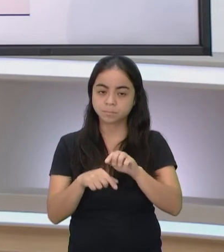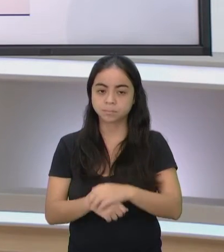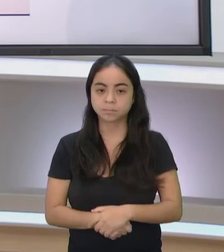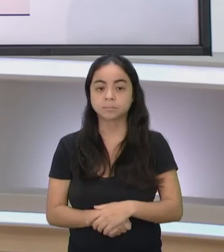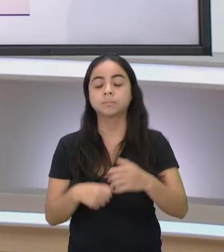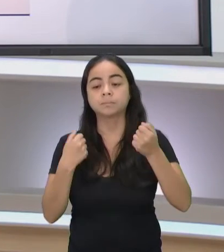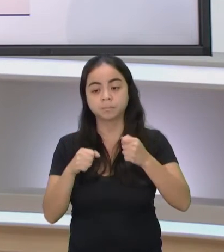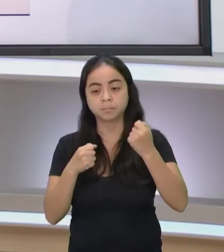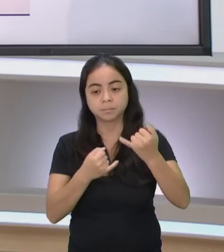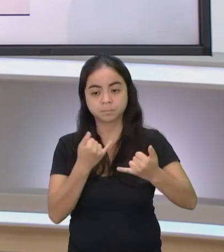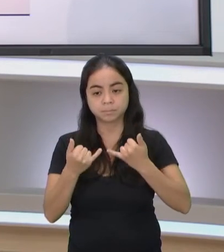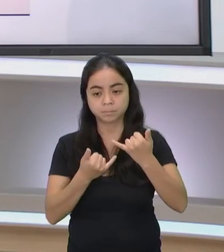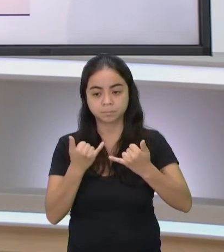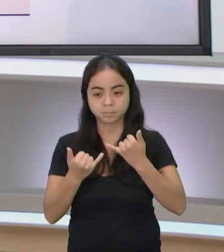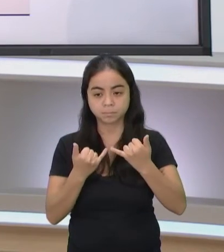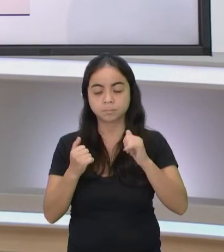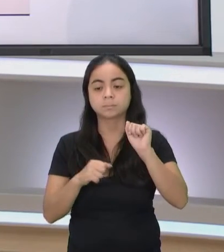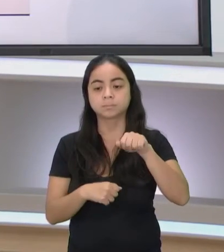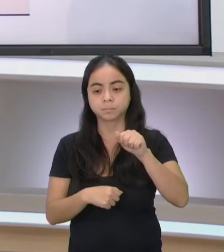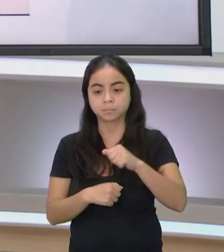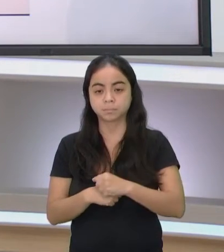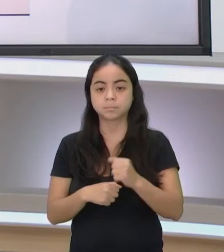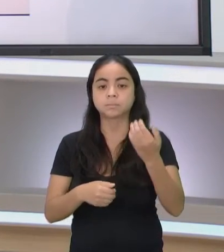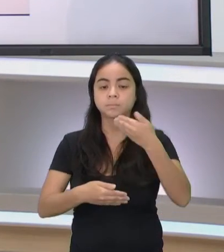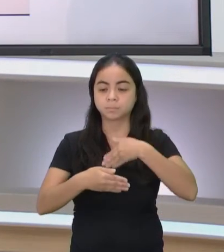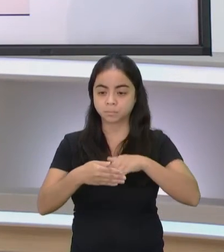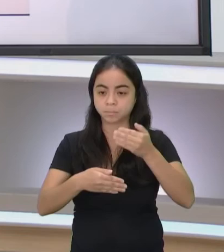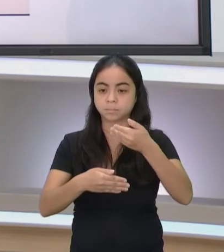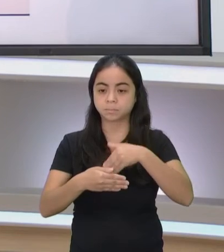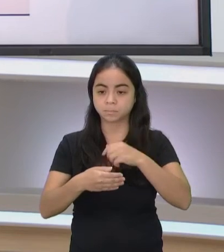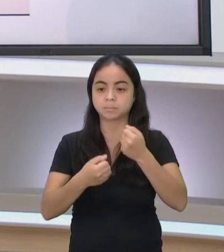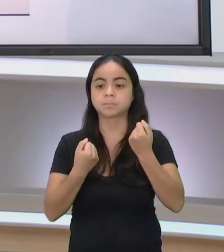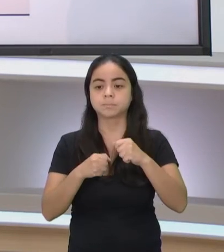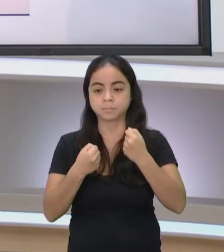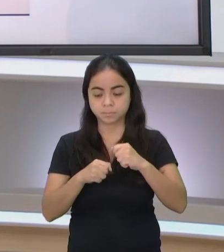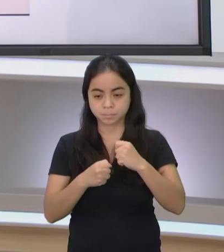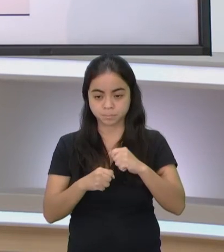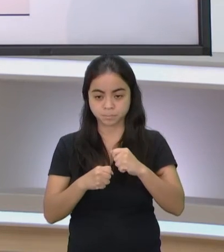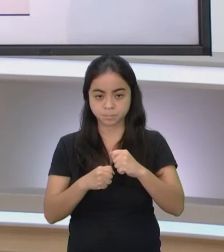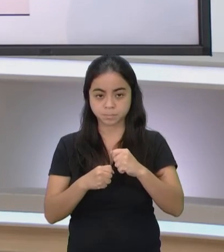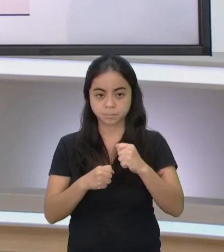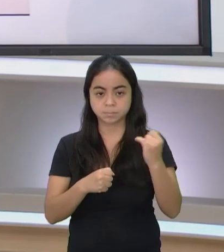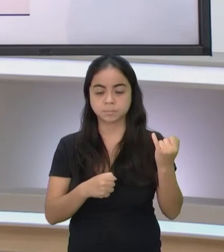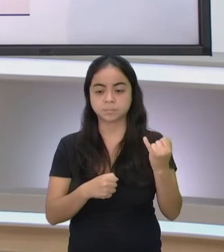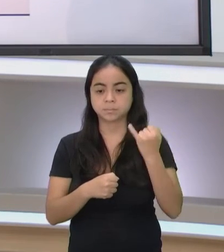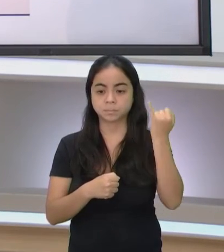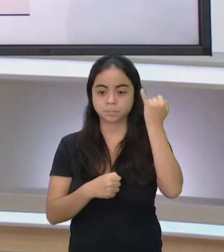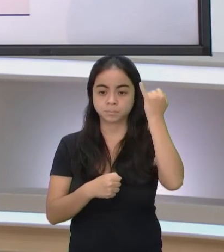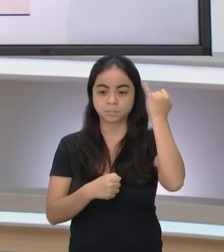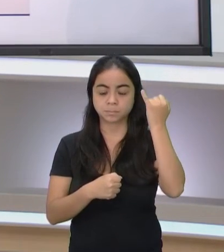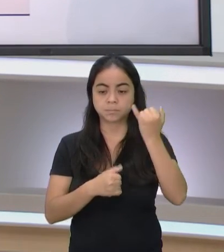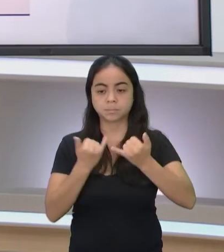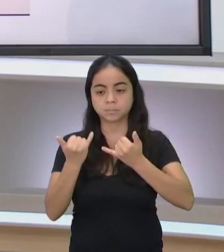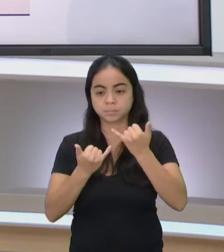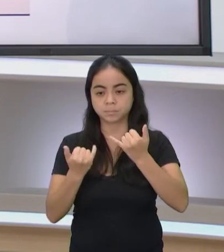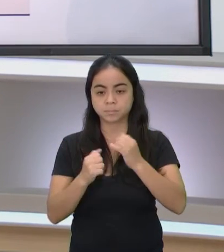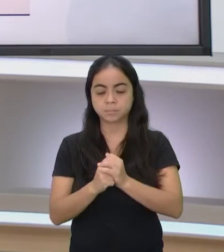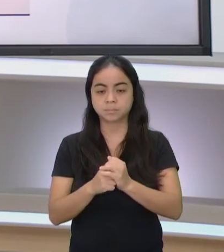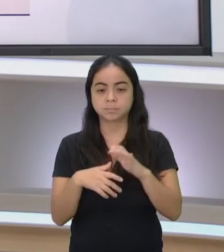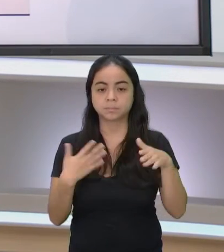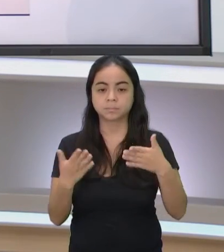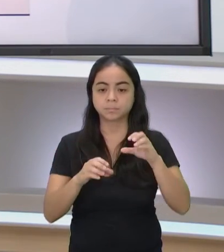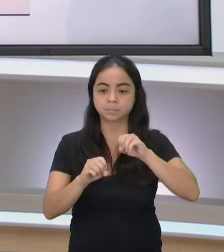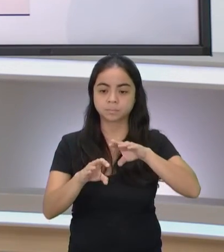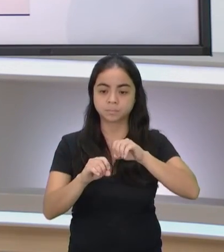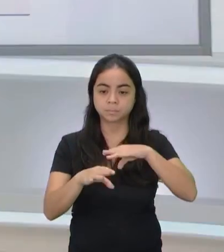se divertir ou não guardar, né? A gente precisa dessas coisas para viver. Então, a educação e o lazer